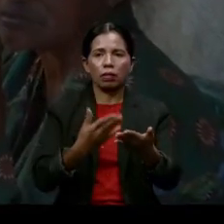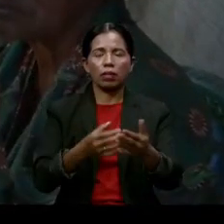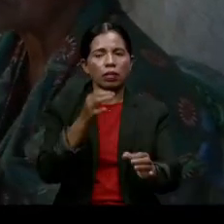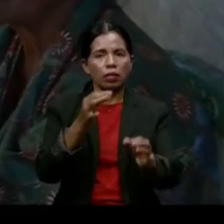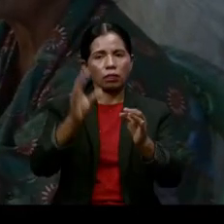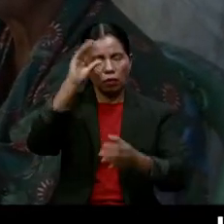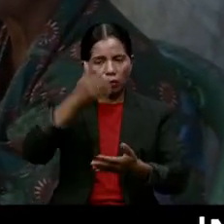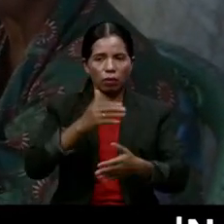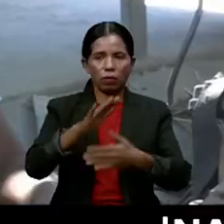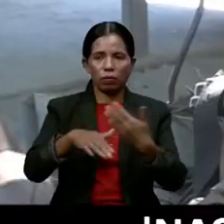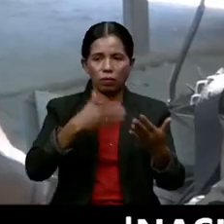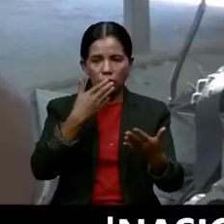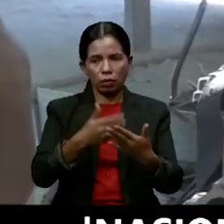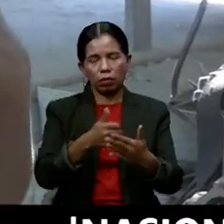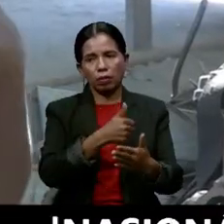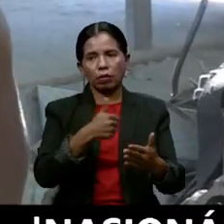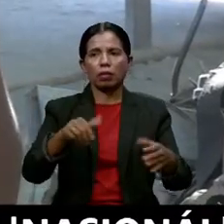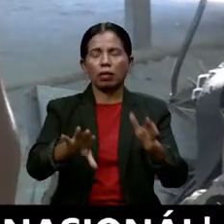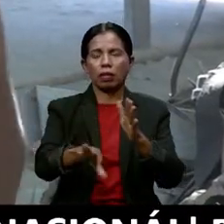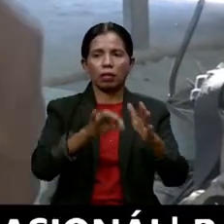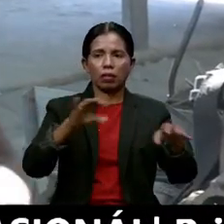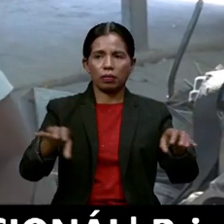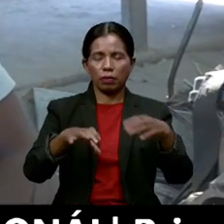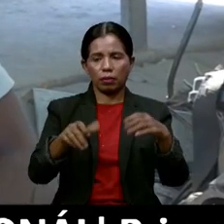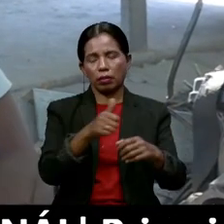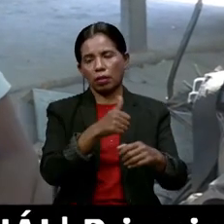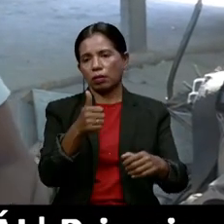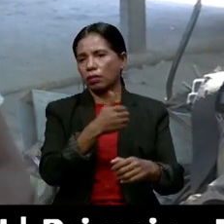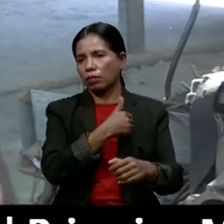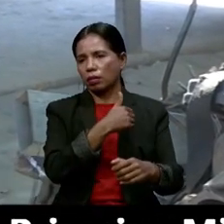ne, balun, retan serviço no balun cidadão.